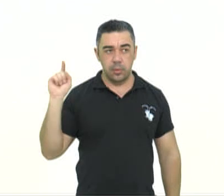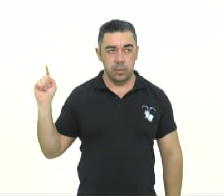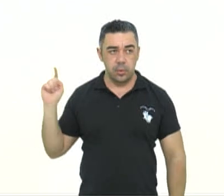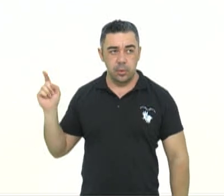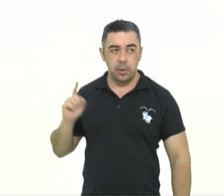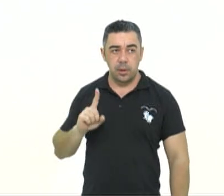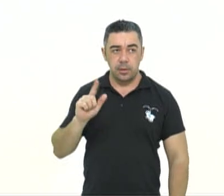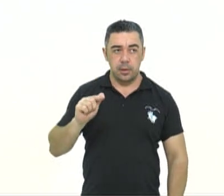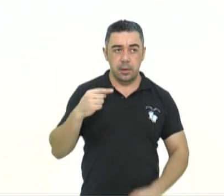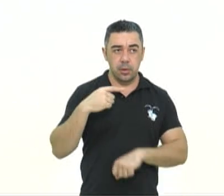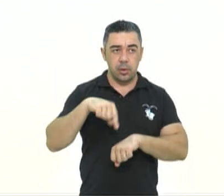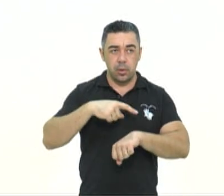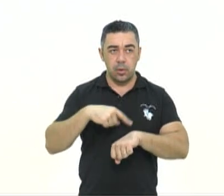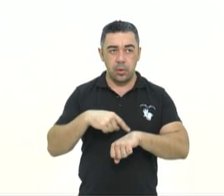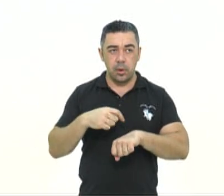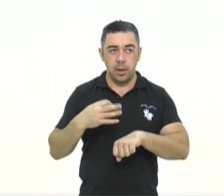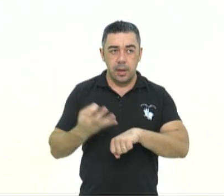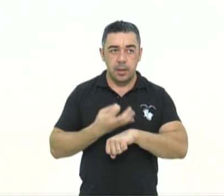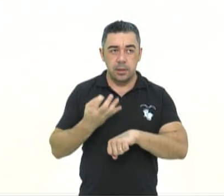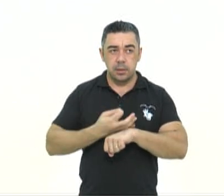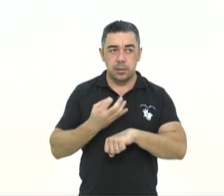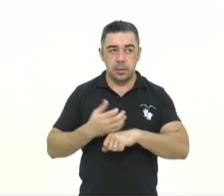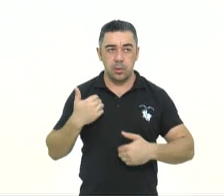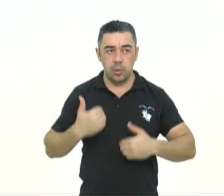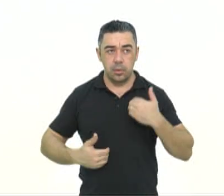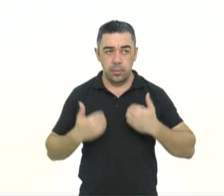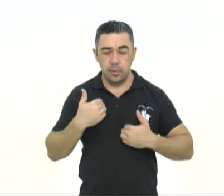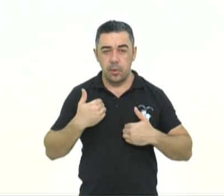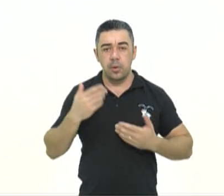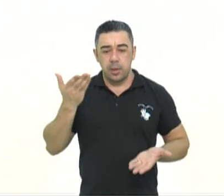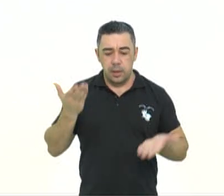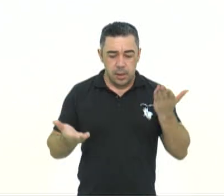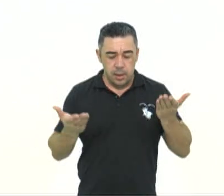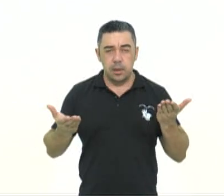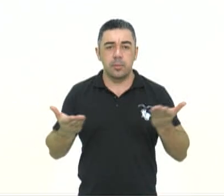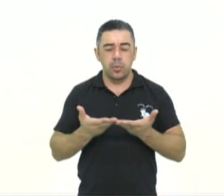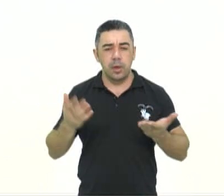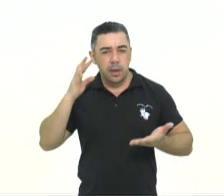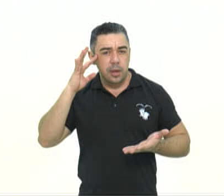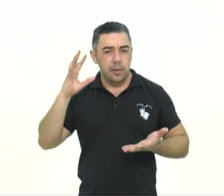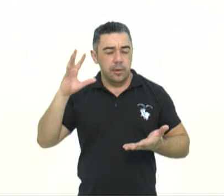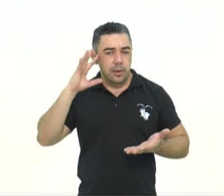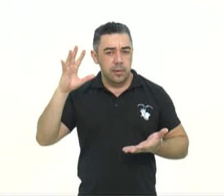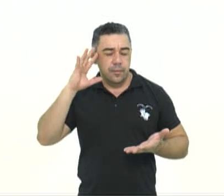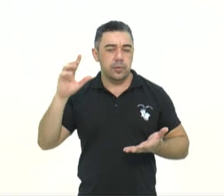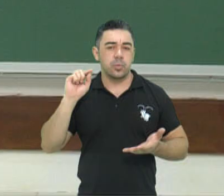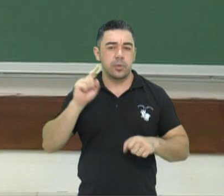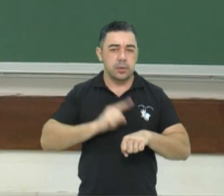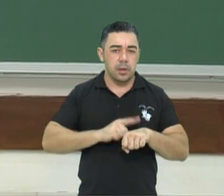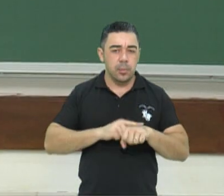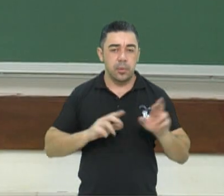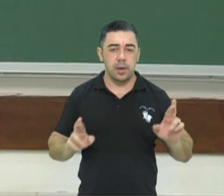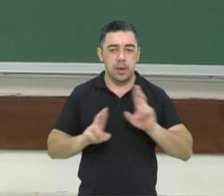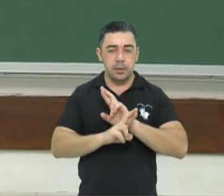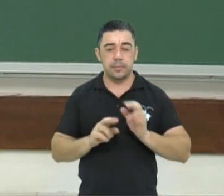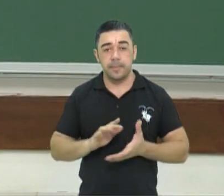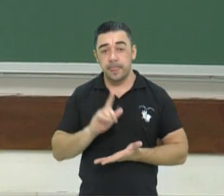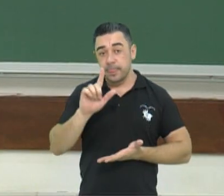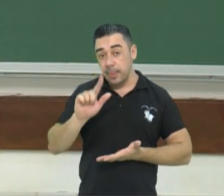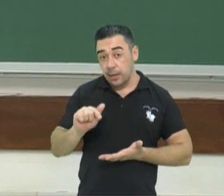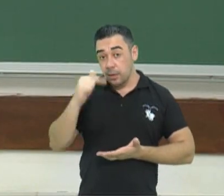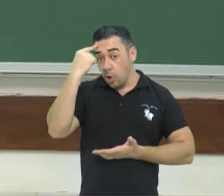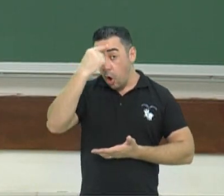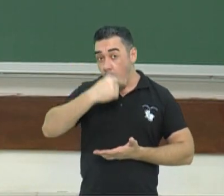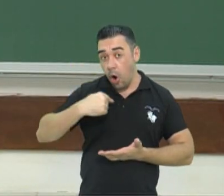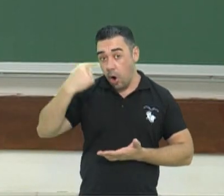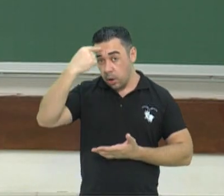horas, performance, teste, resistência física e mental. Eu procurava equilíbrio, harmonia, uma reflexão do tempo e a sua relação. Eles ficaram 17 horas,